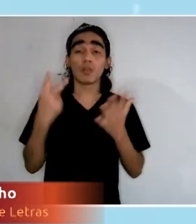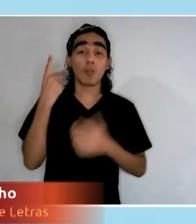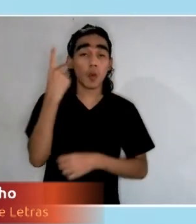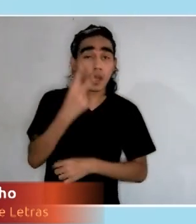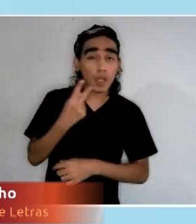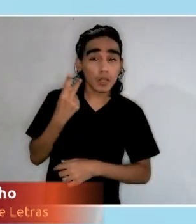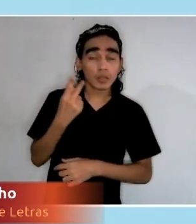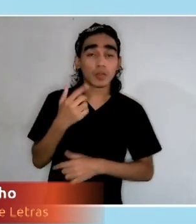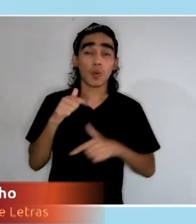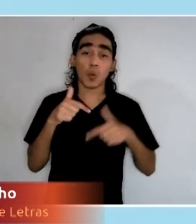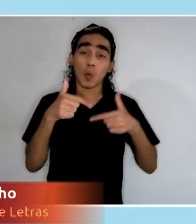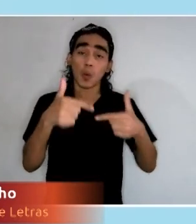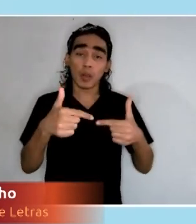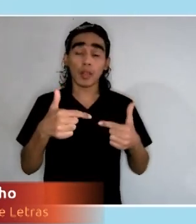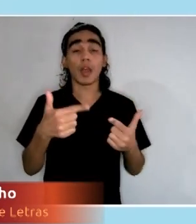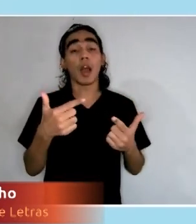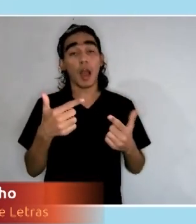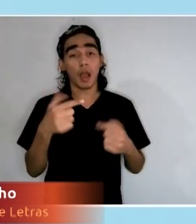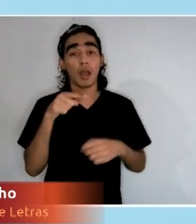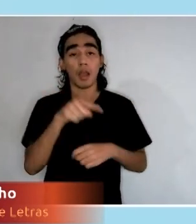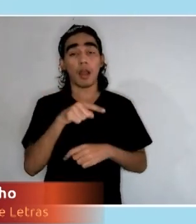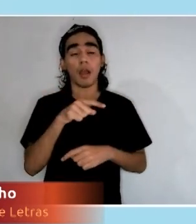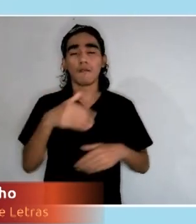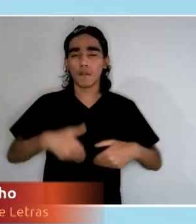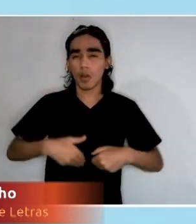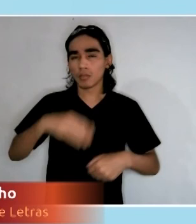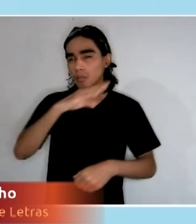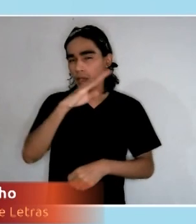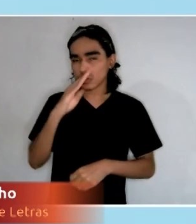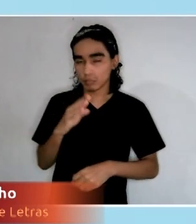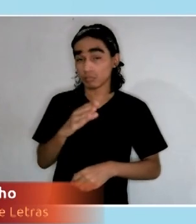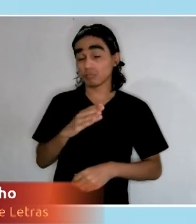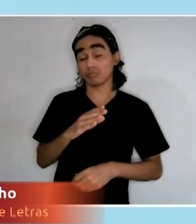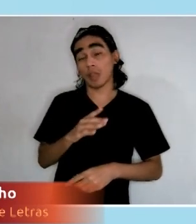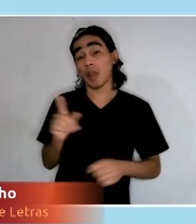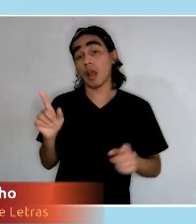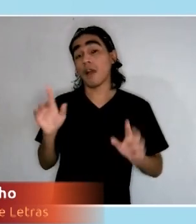para combater a fome no Brasil, para a gente encerrar nossa discussão de hoje.